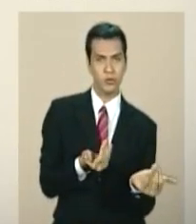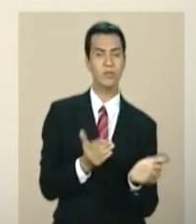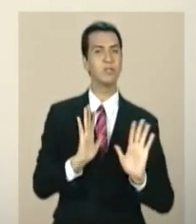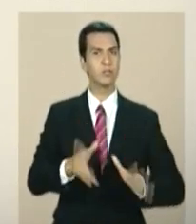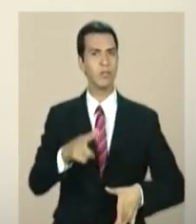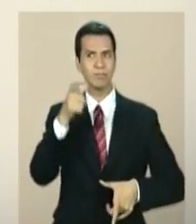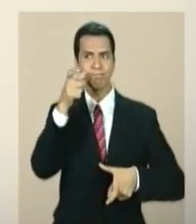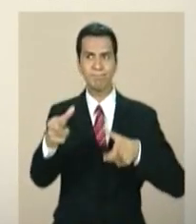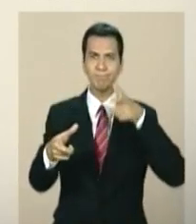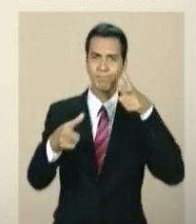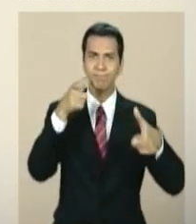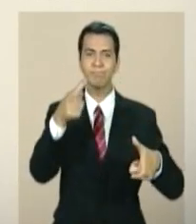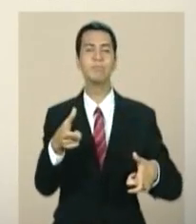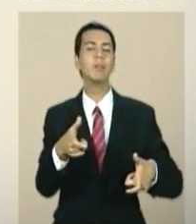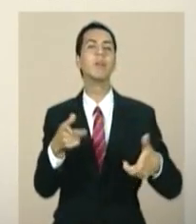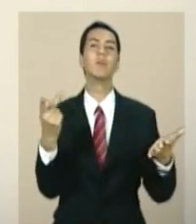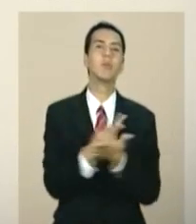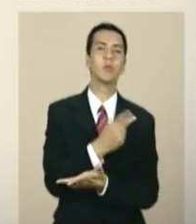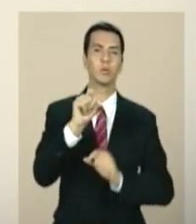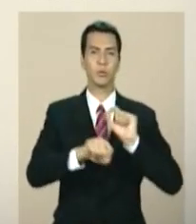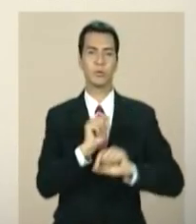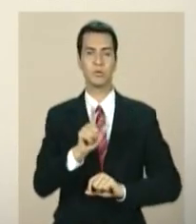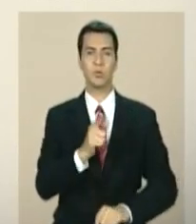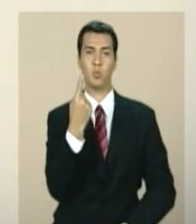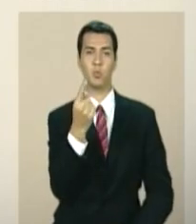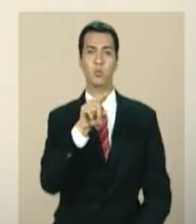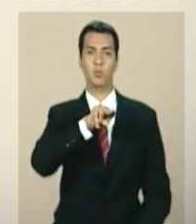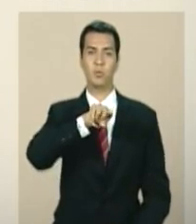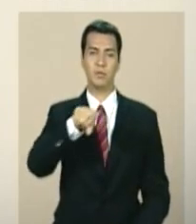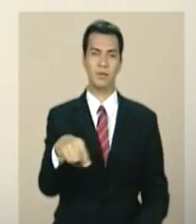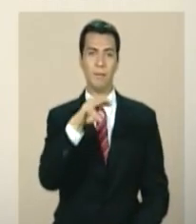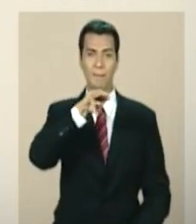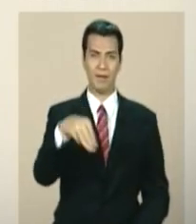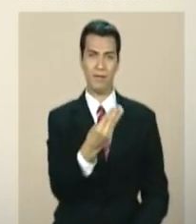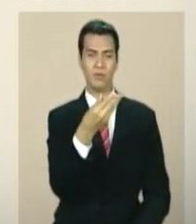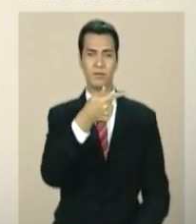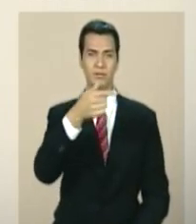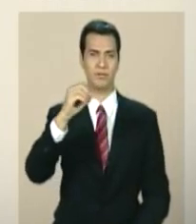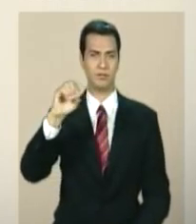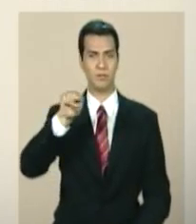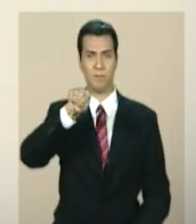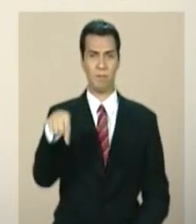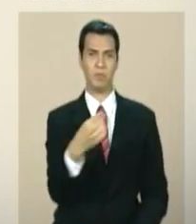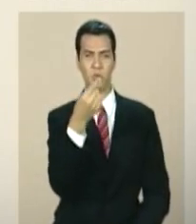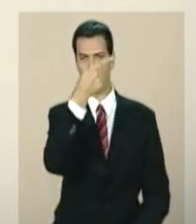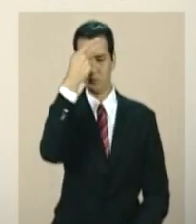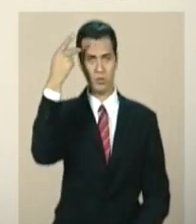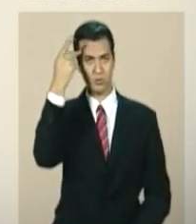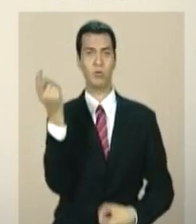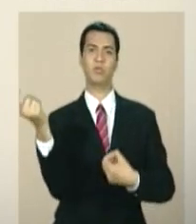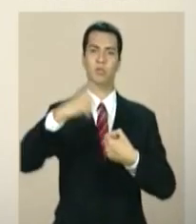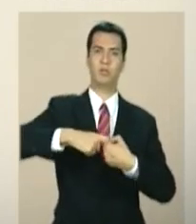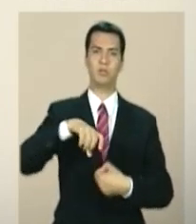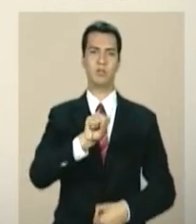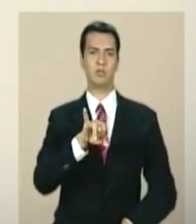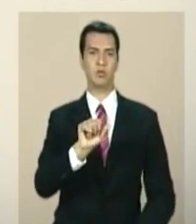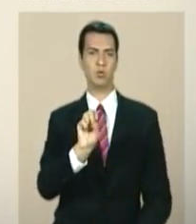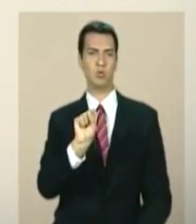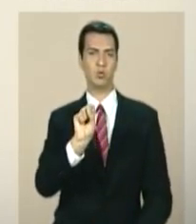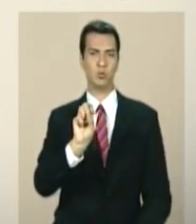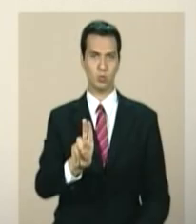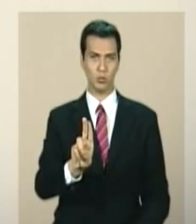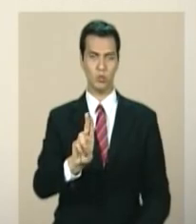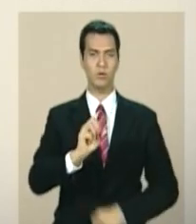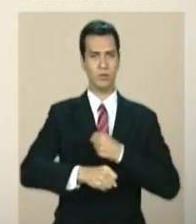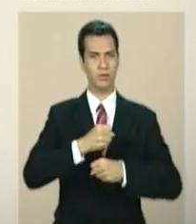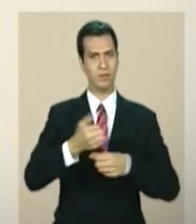de 1 mil 700.000 candidatos se inscreveram no cisu este ano quer dizer que o Enem é fundamental para